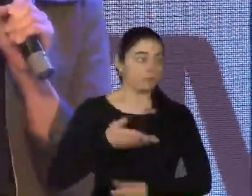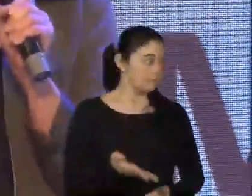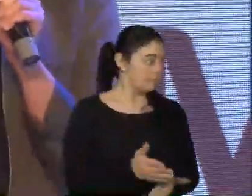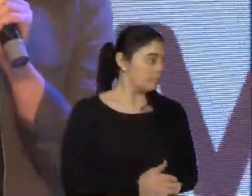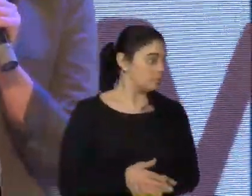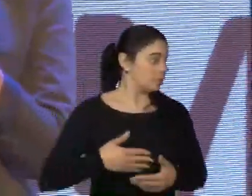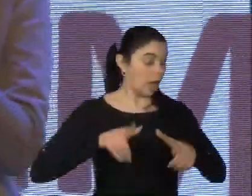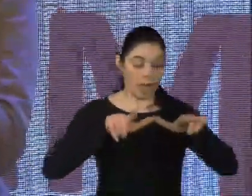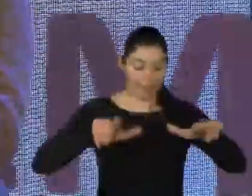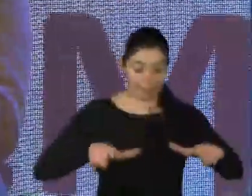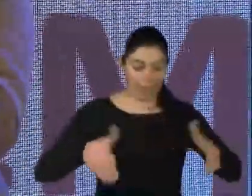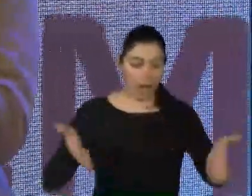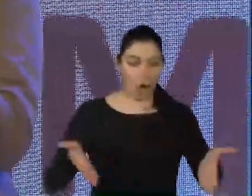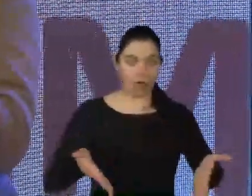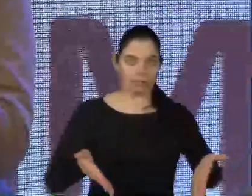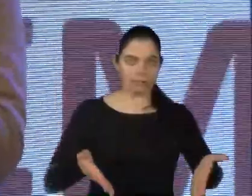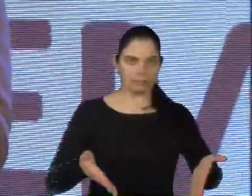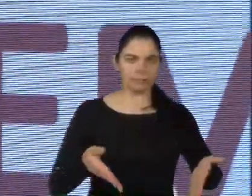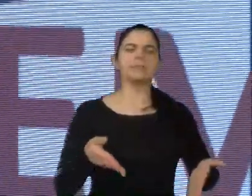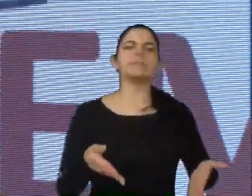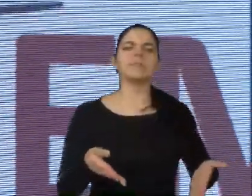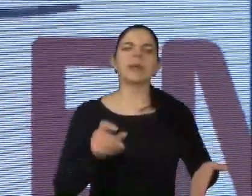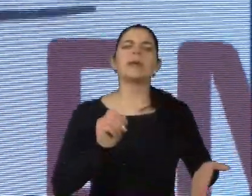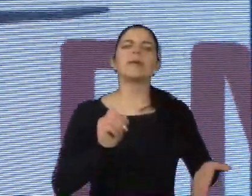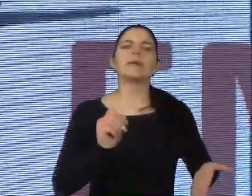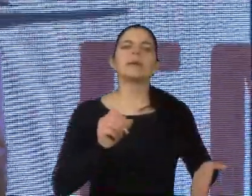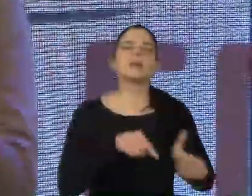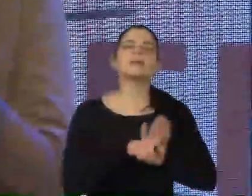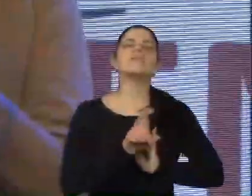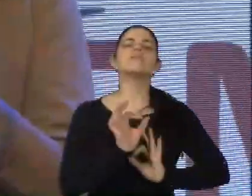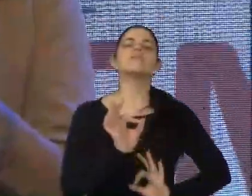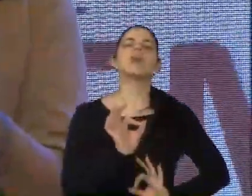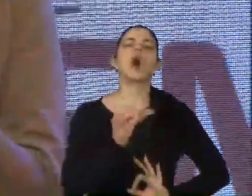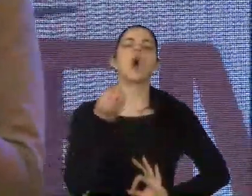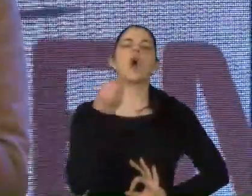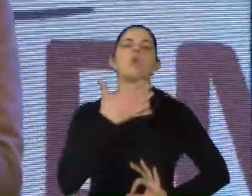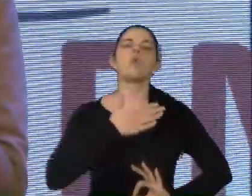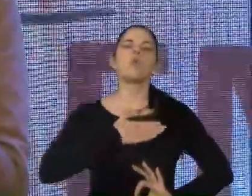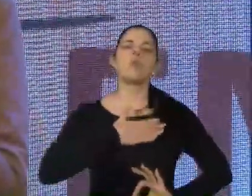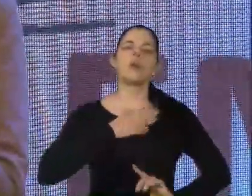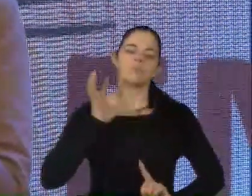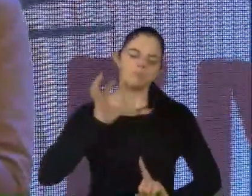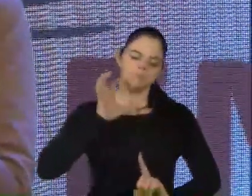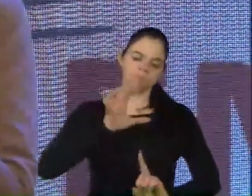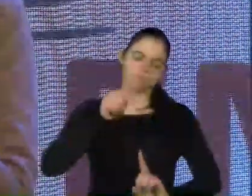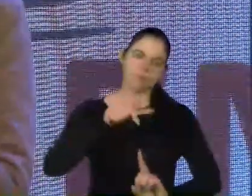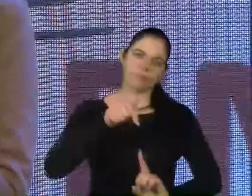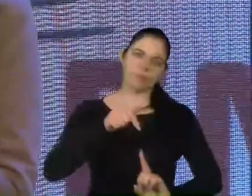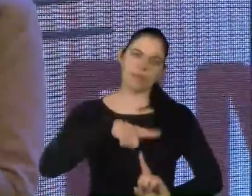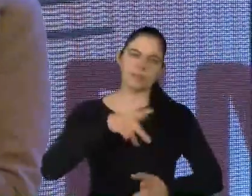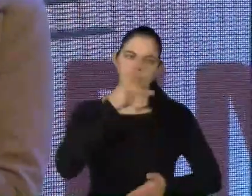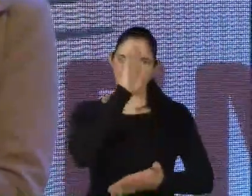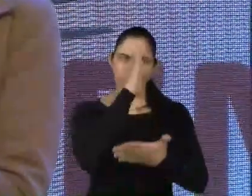para o físico, aqui e agora. E aí, como que eu também posso influenciar essas minhas crenças,